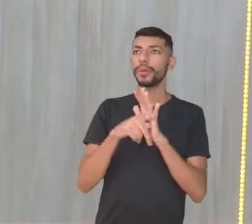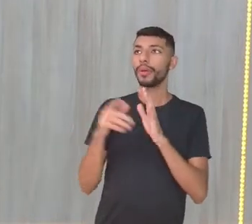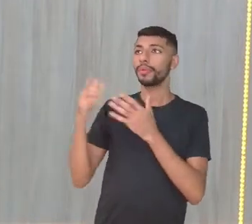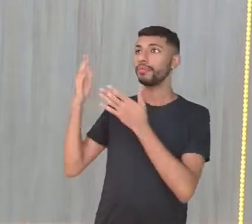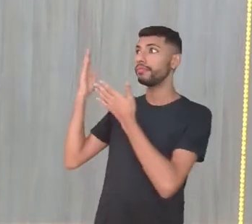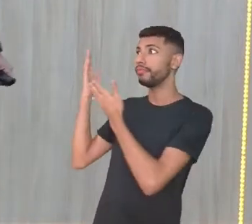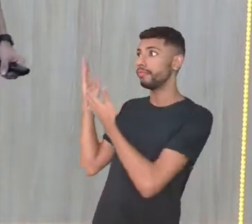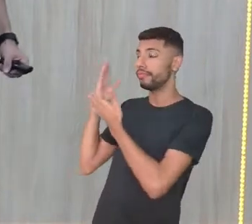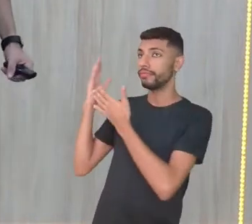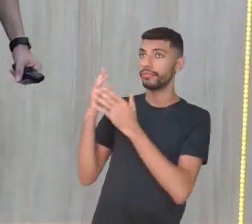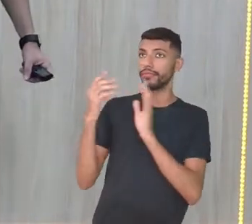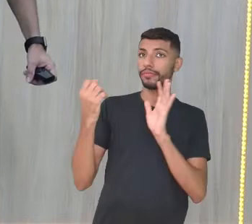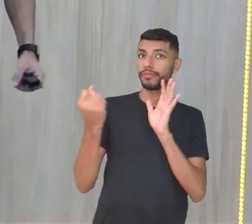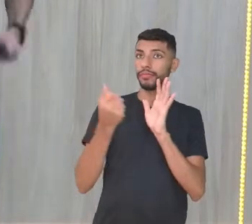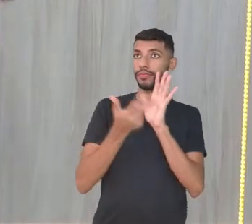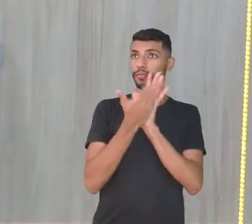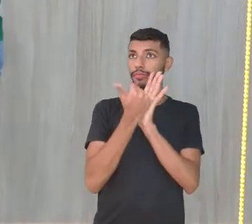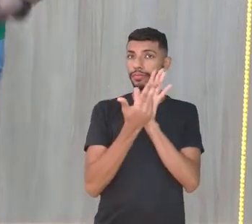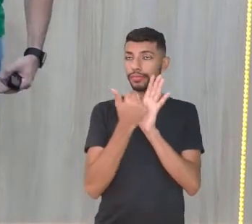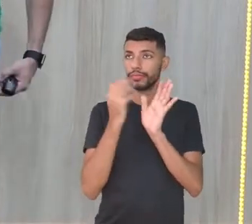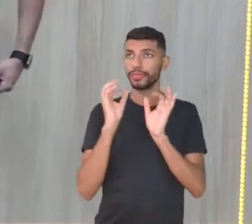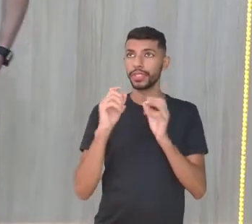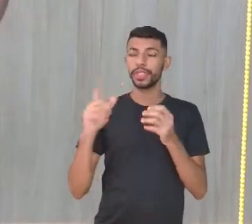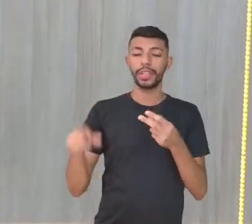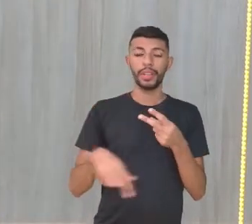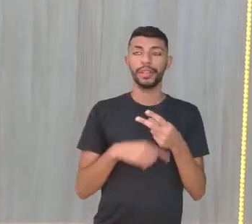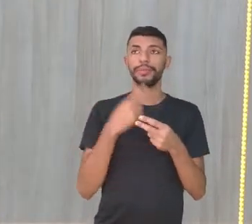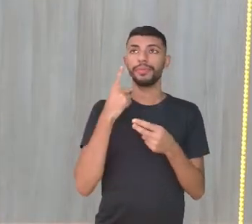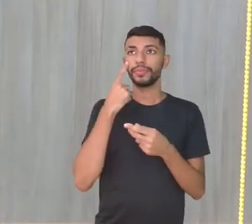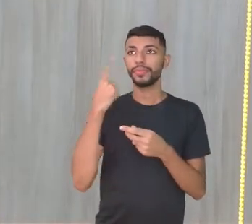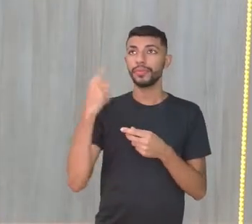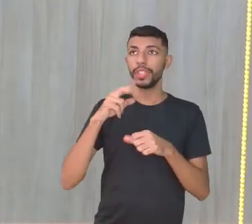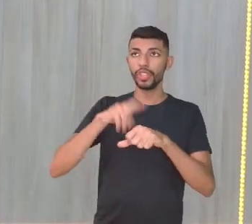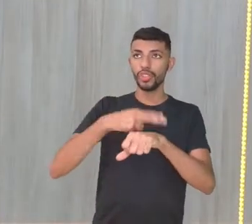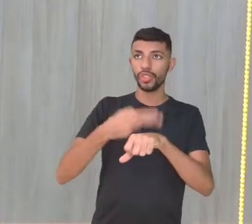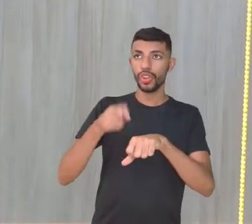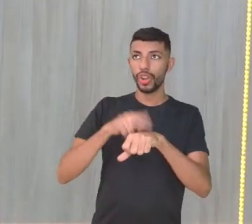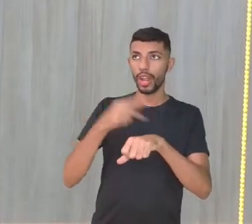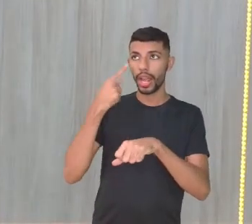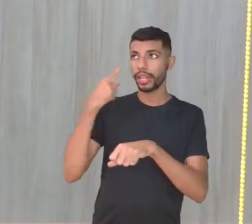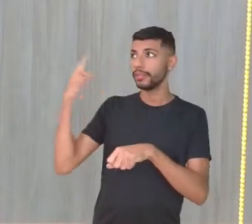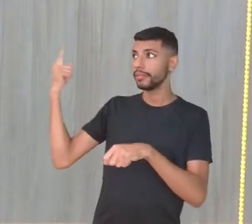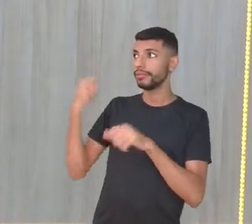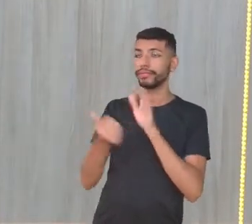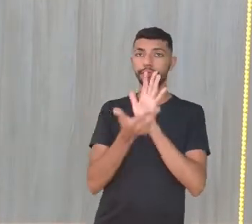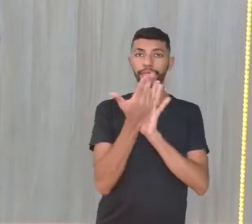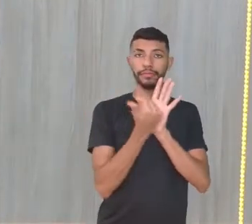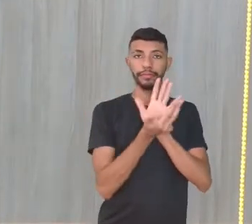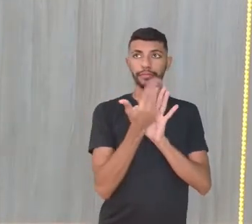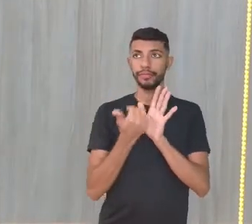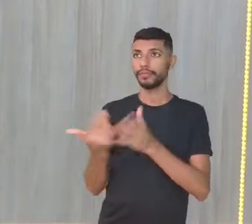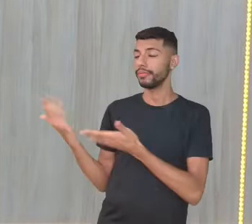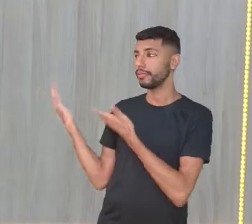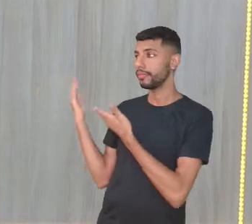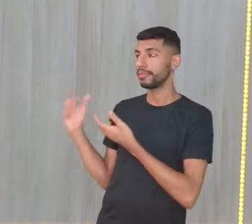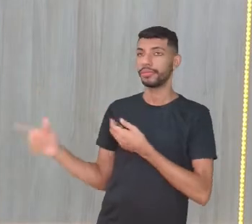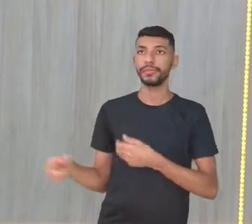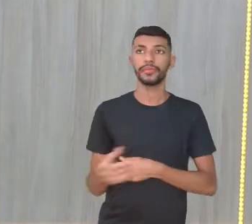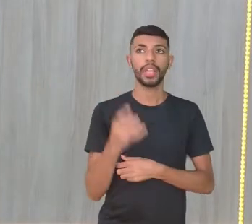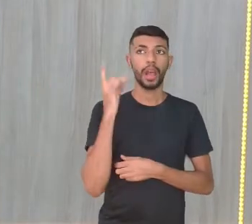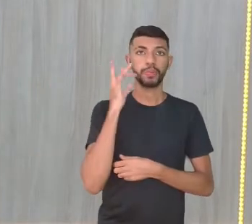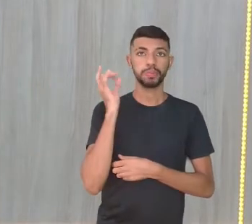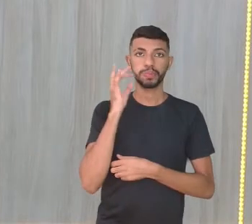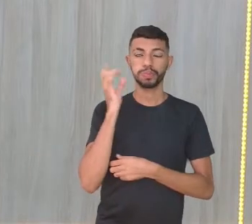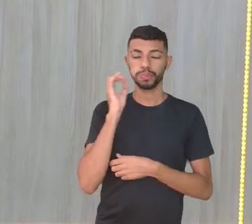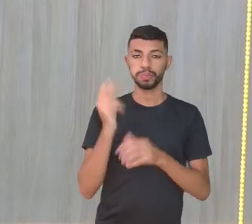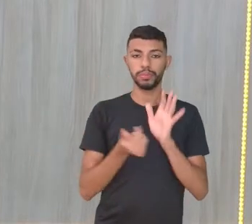aqui, certo? A barra de chocolate eu vou indicar por esse símbolo aqui, o